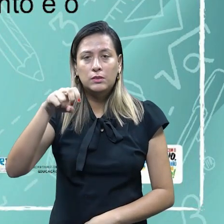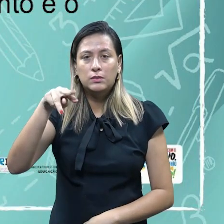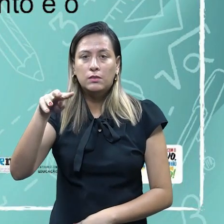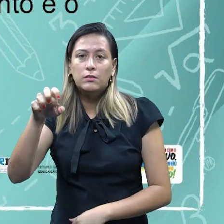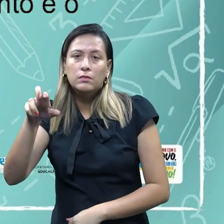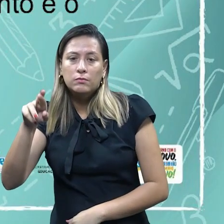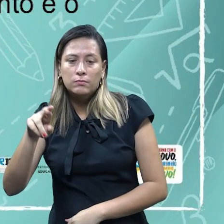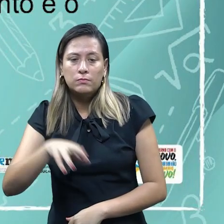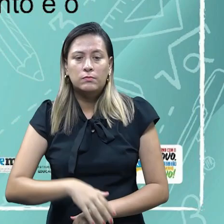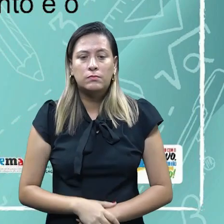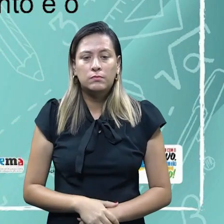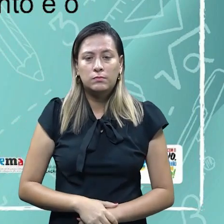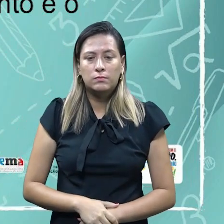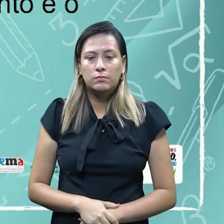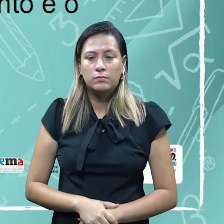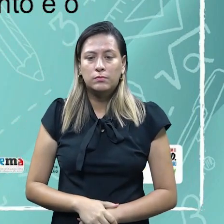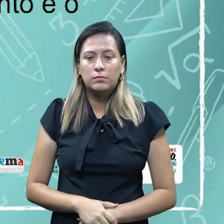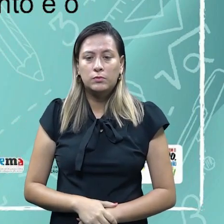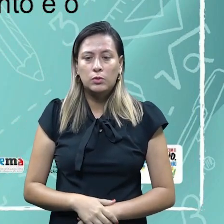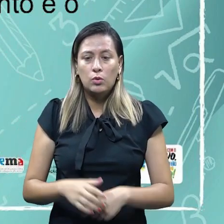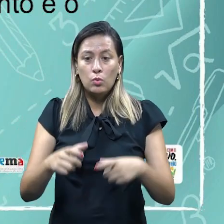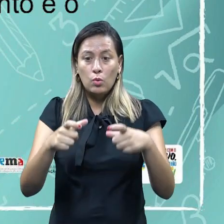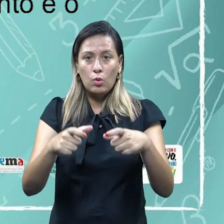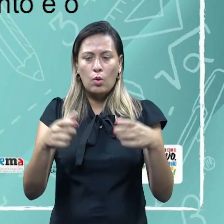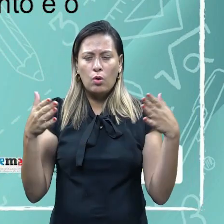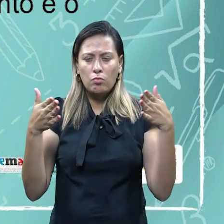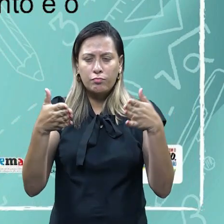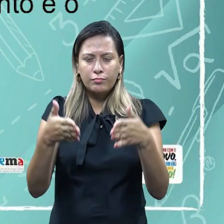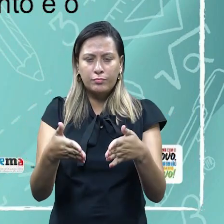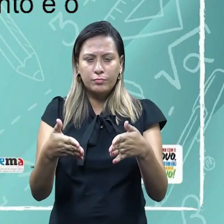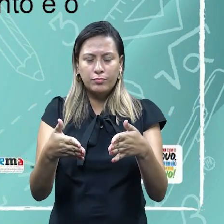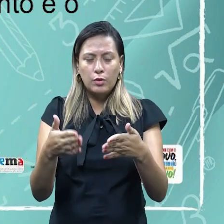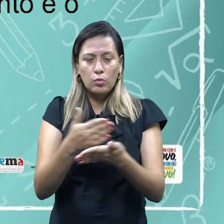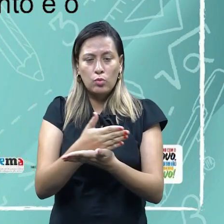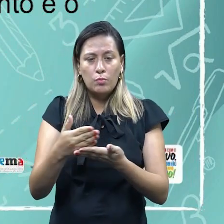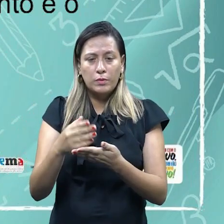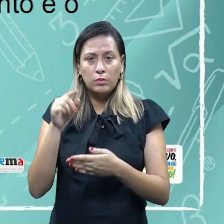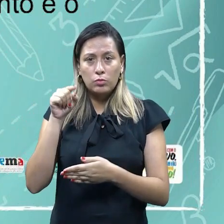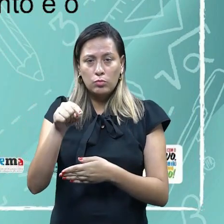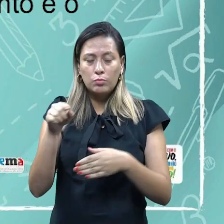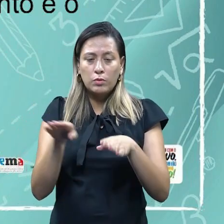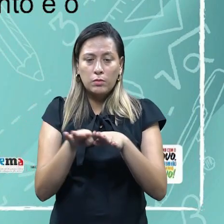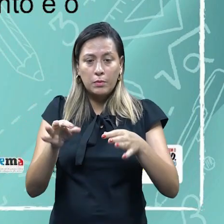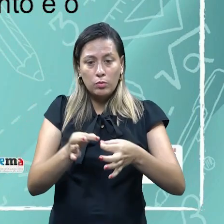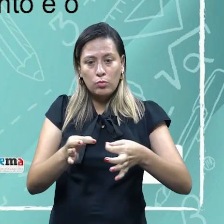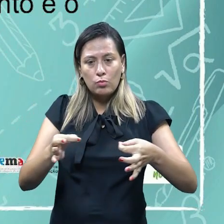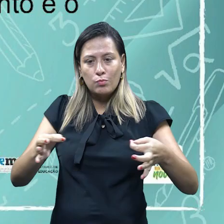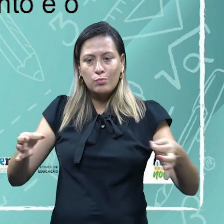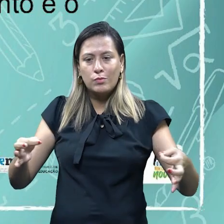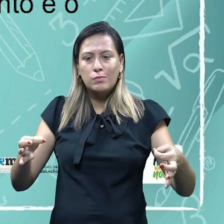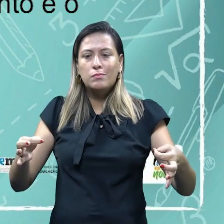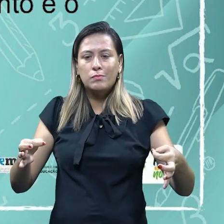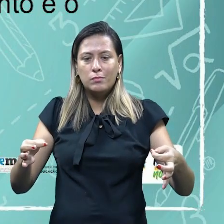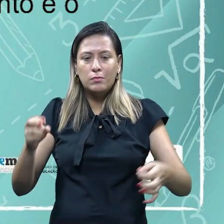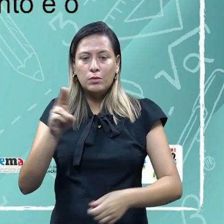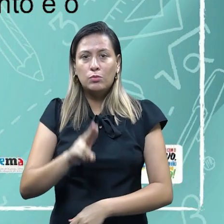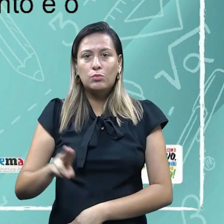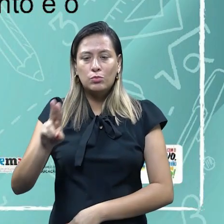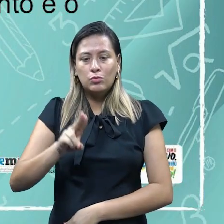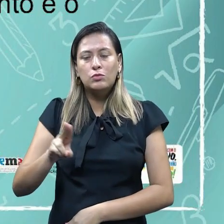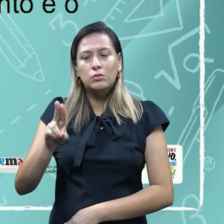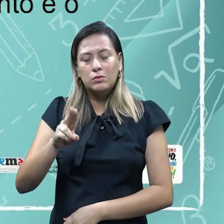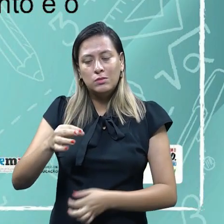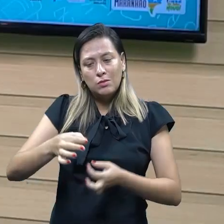Temos o Zoom Center, que determina o centro através de um ponto e o comprimento máximo do zoom através de